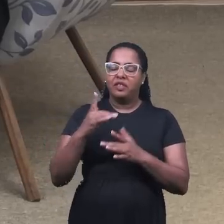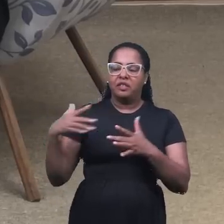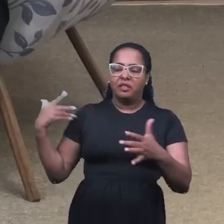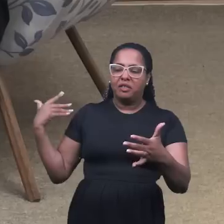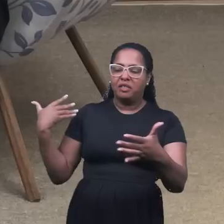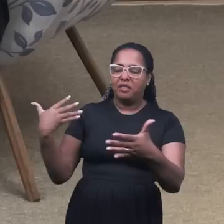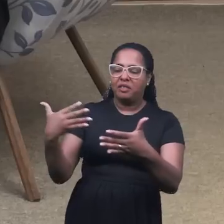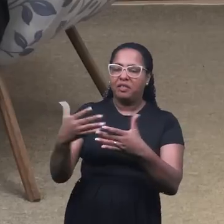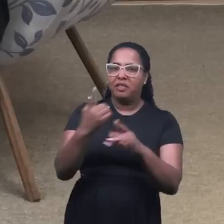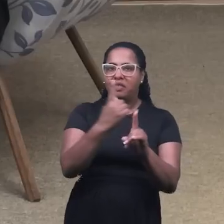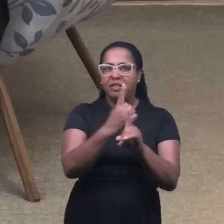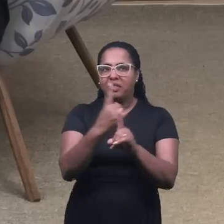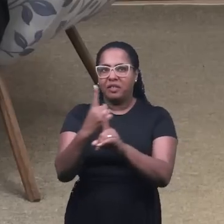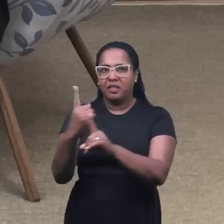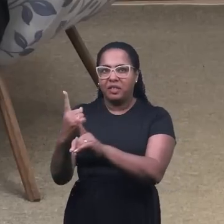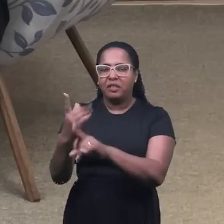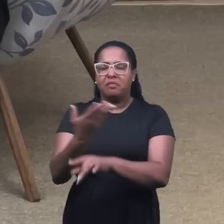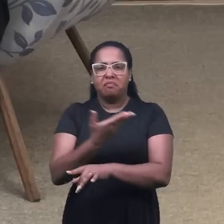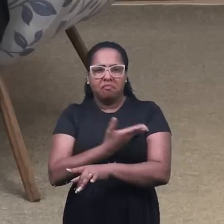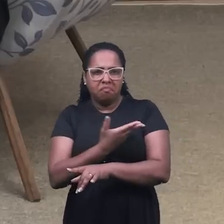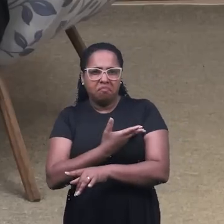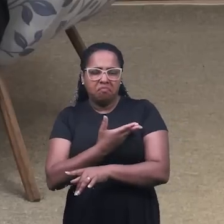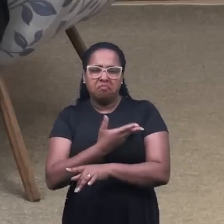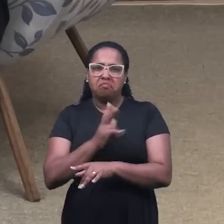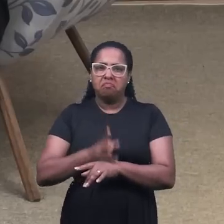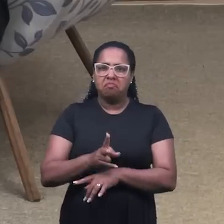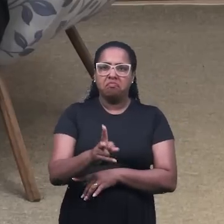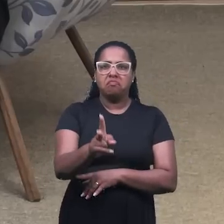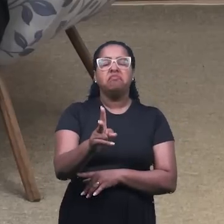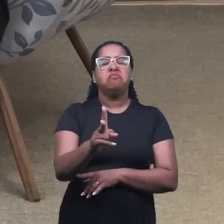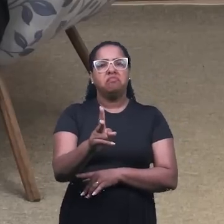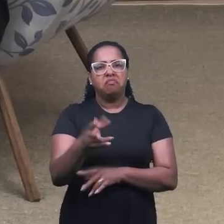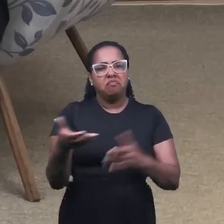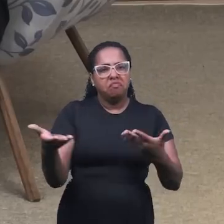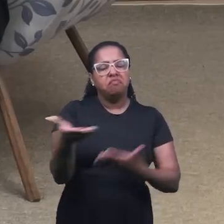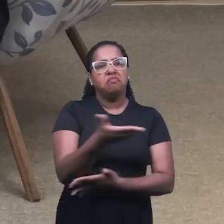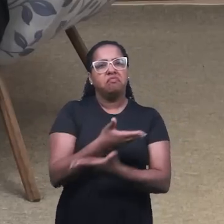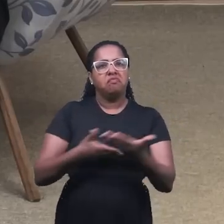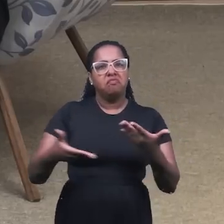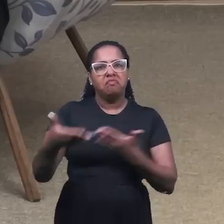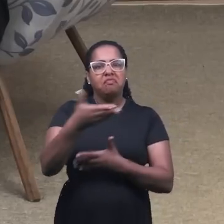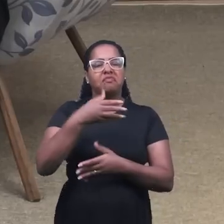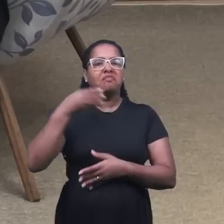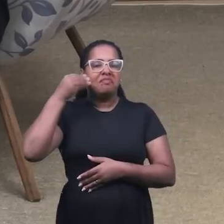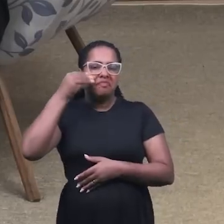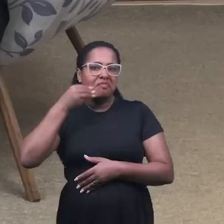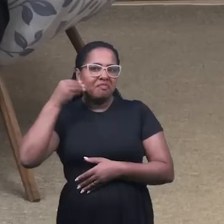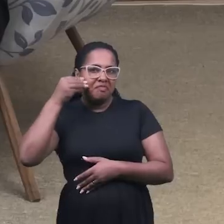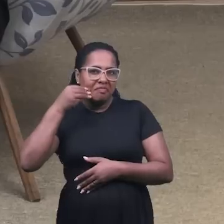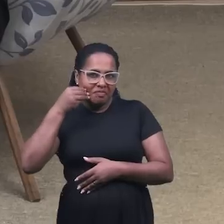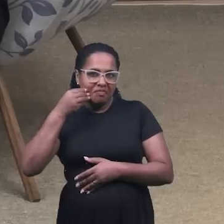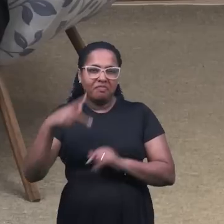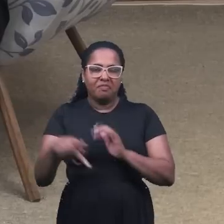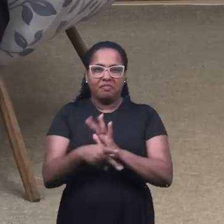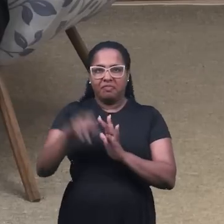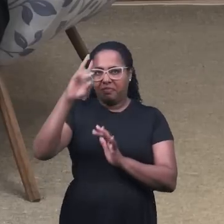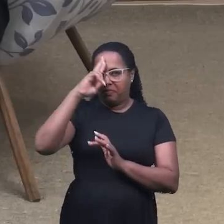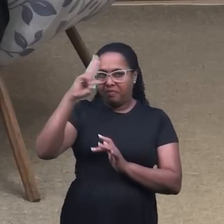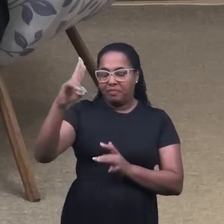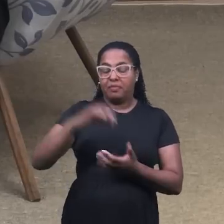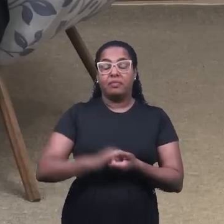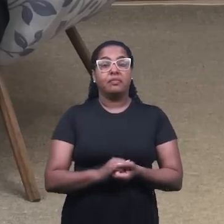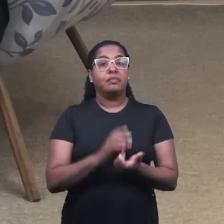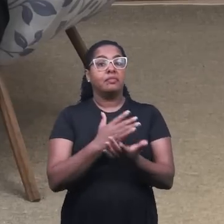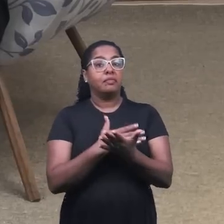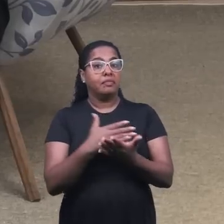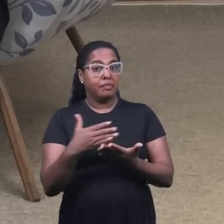com quais vamos selando uma amizade maior e vamos convivendo, trocando experiências no Senhor. Mas vamos começar a